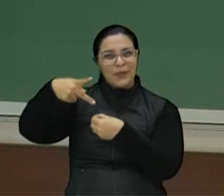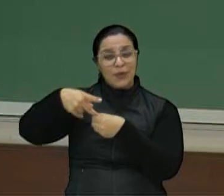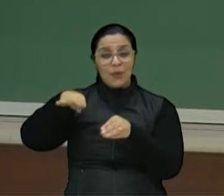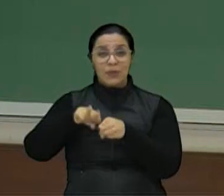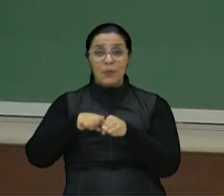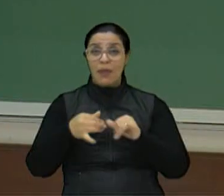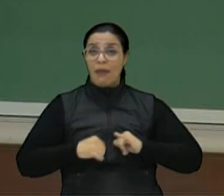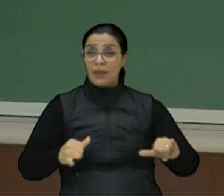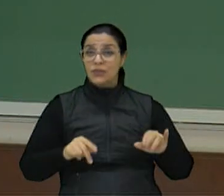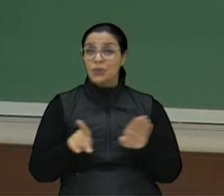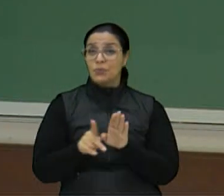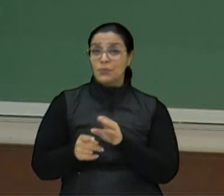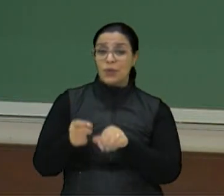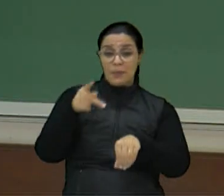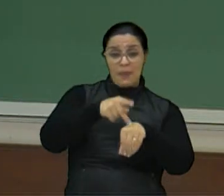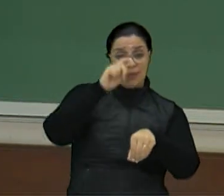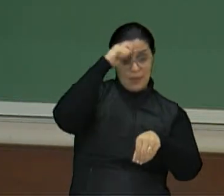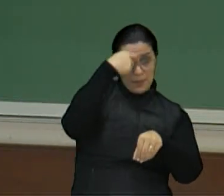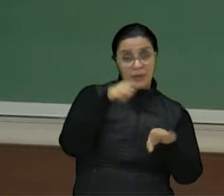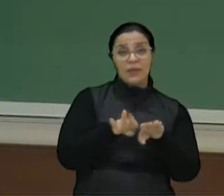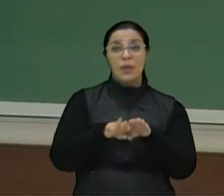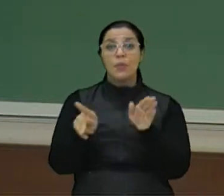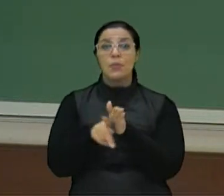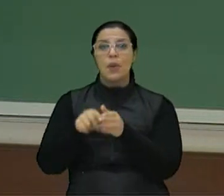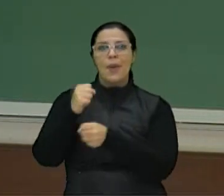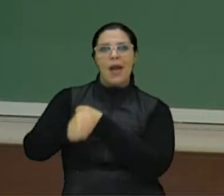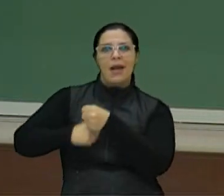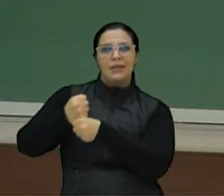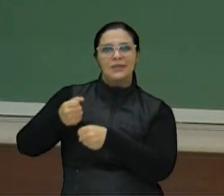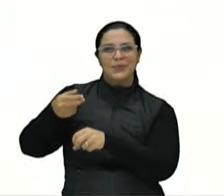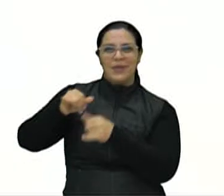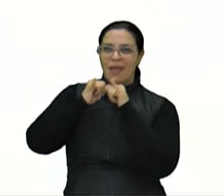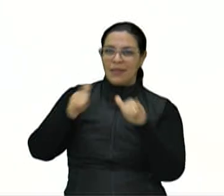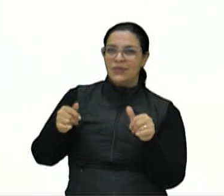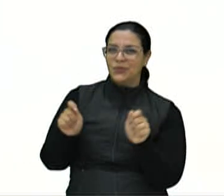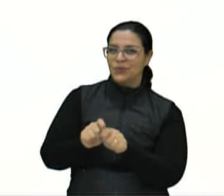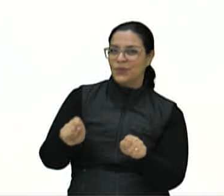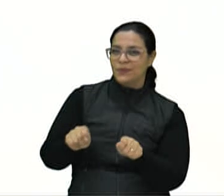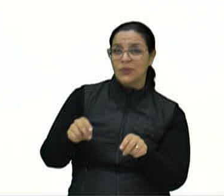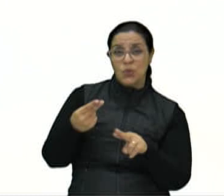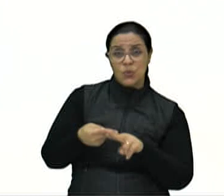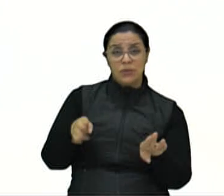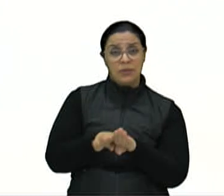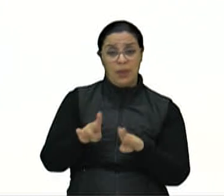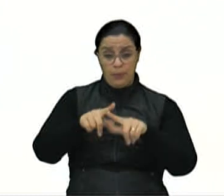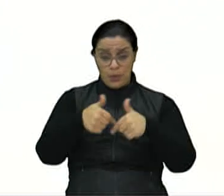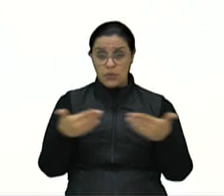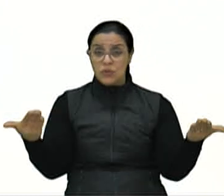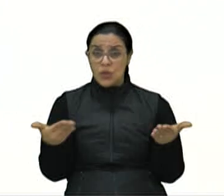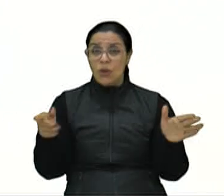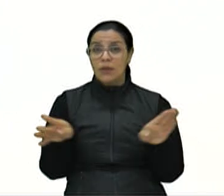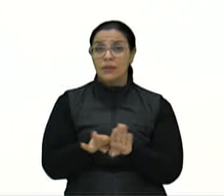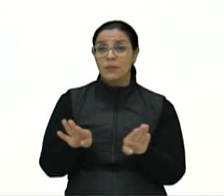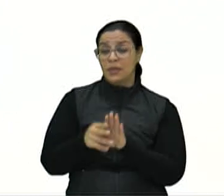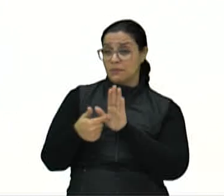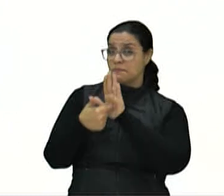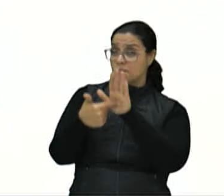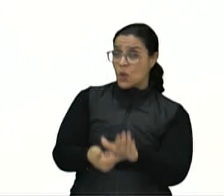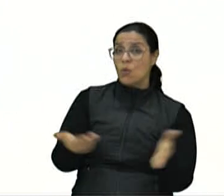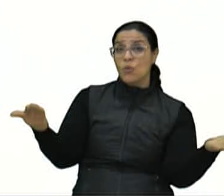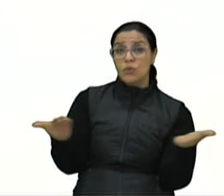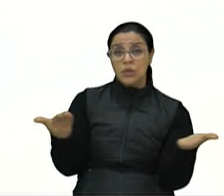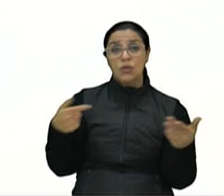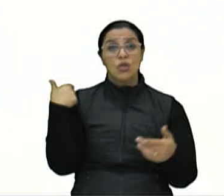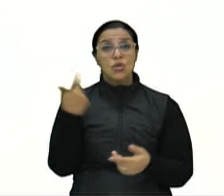de diversas fontes, do carvão à energia nuclear. Certo? Então, por essas razões, a Convenção ressalta o princípio